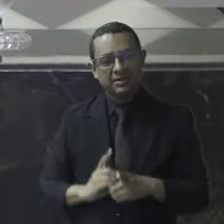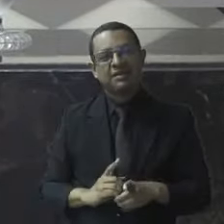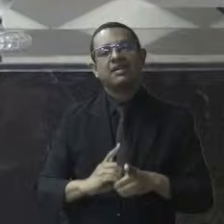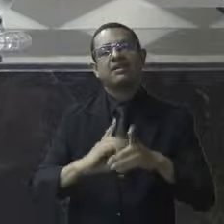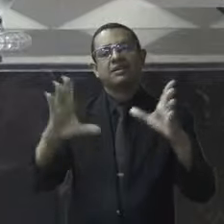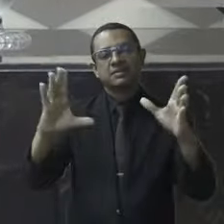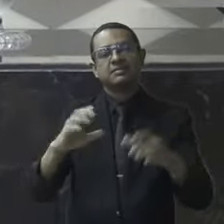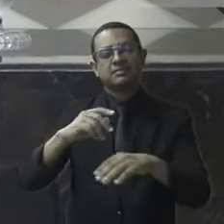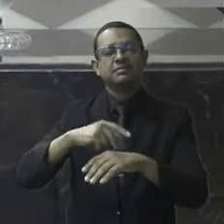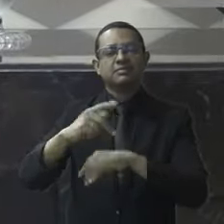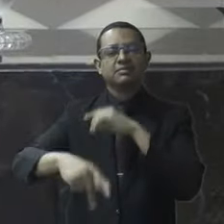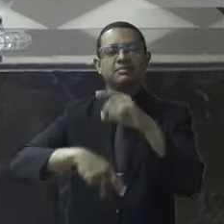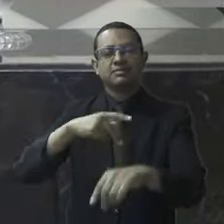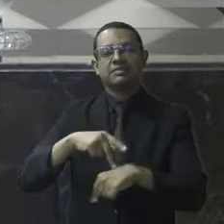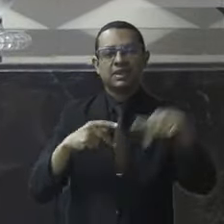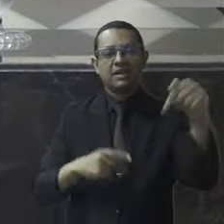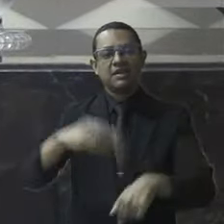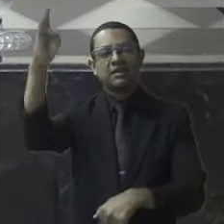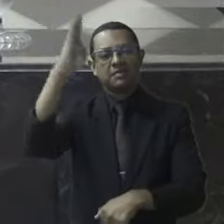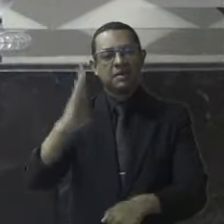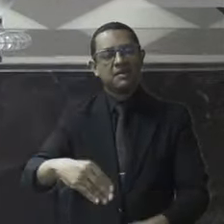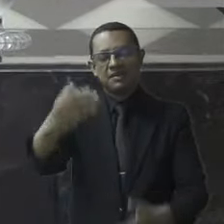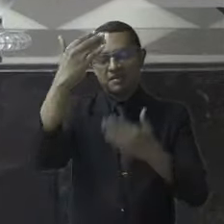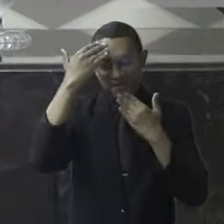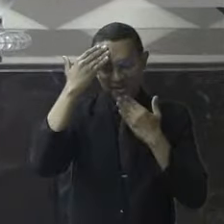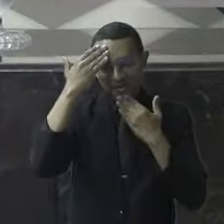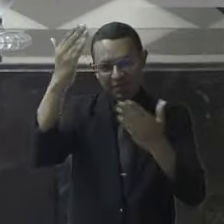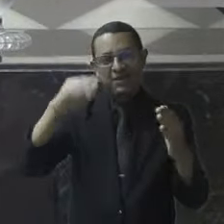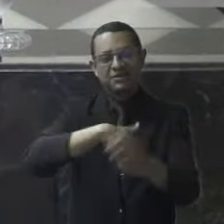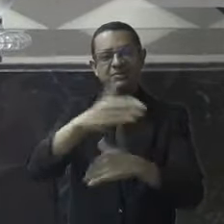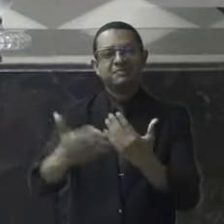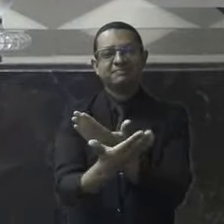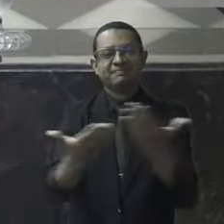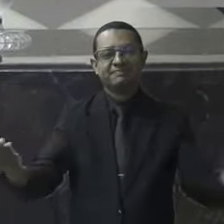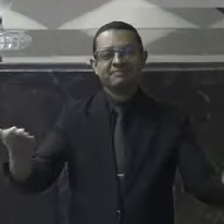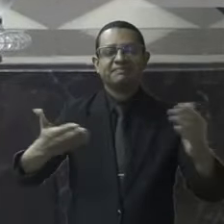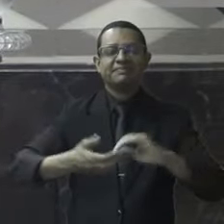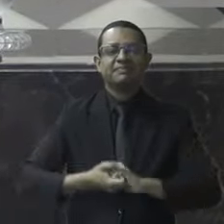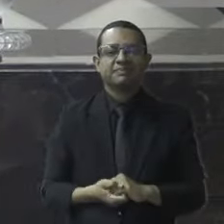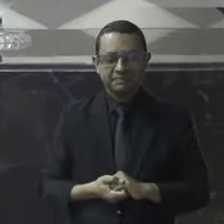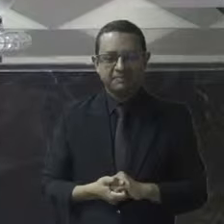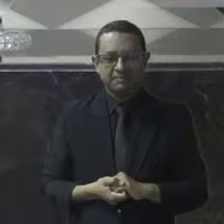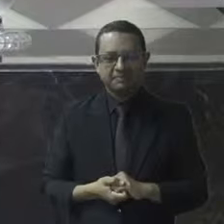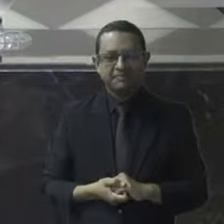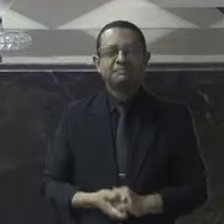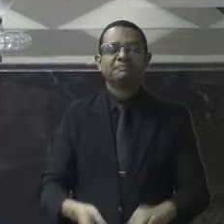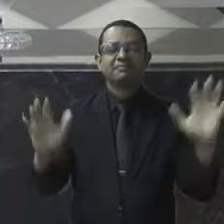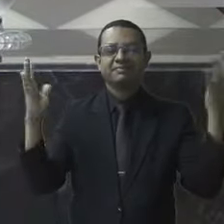em nosso país, Brasil. Muito obrigado a todos.